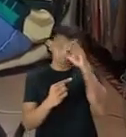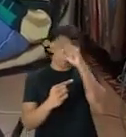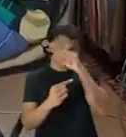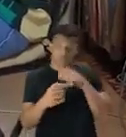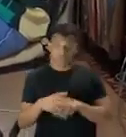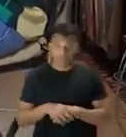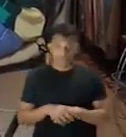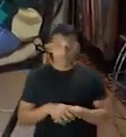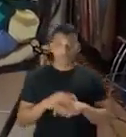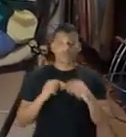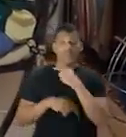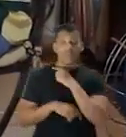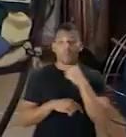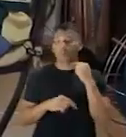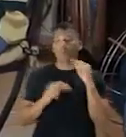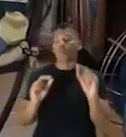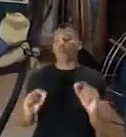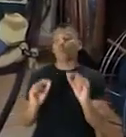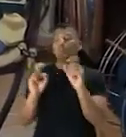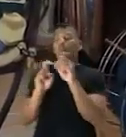A morte é uma ilusão.